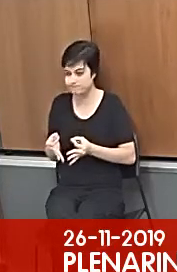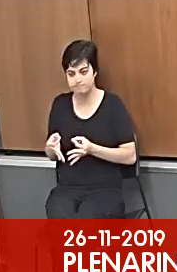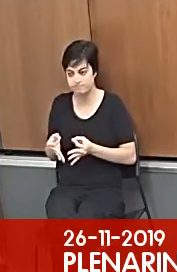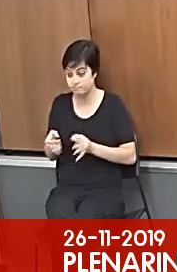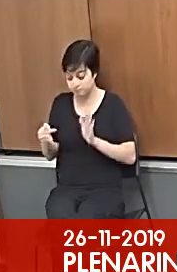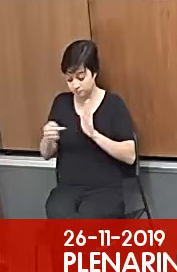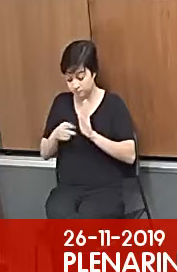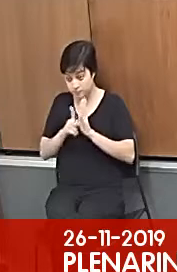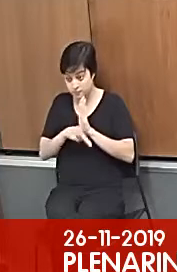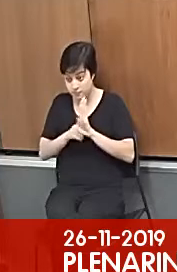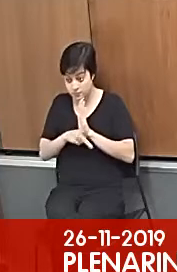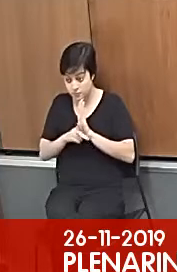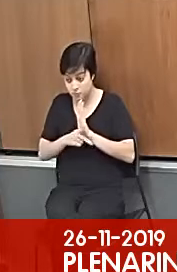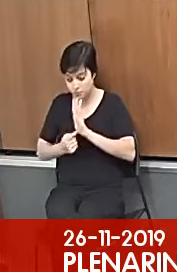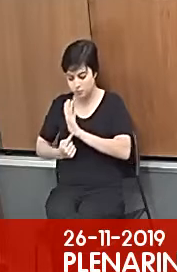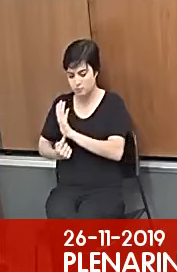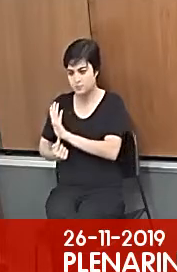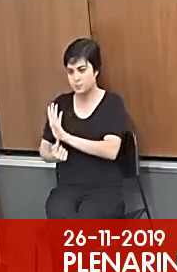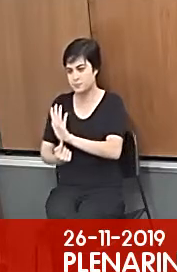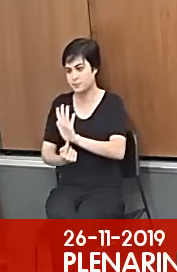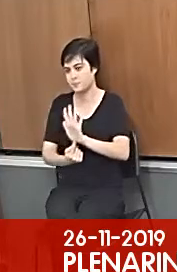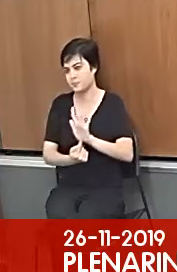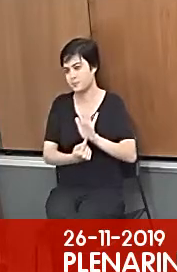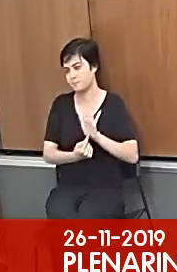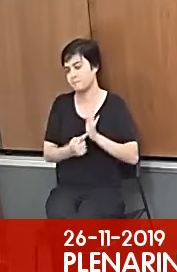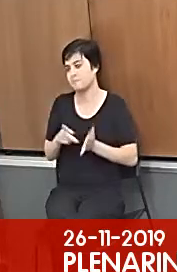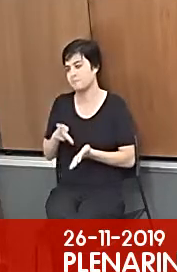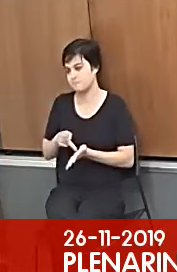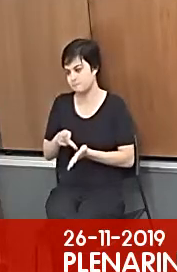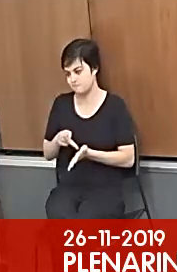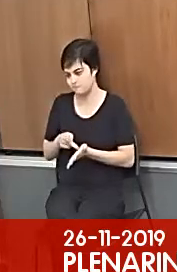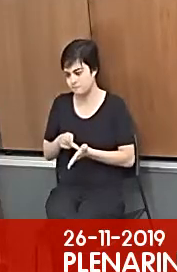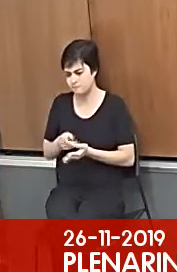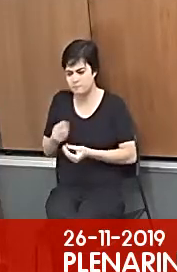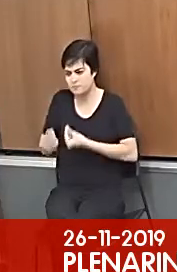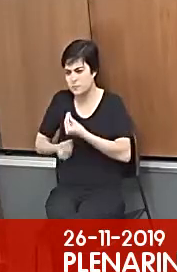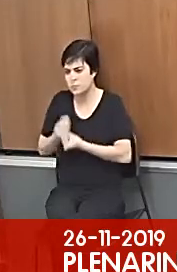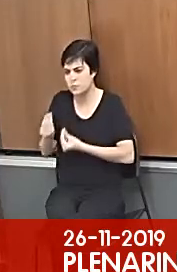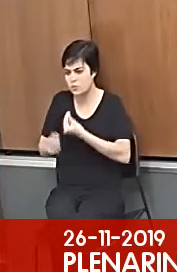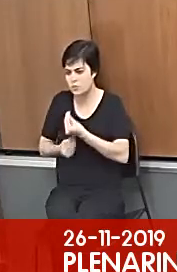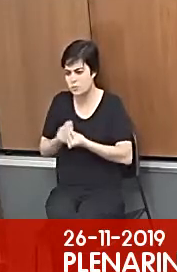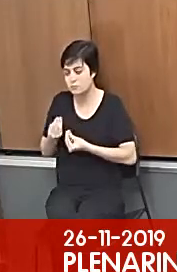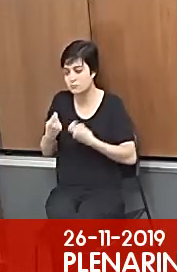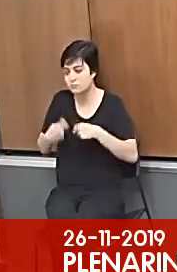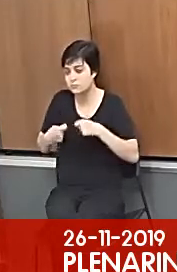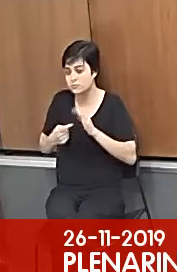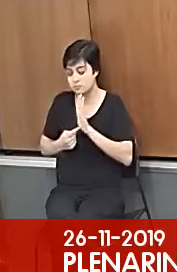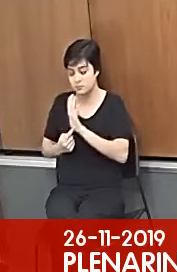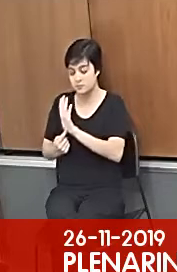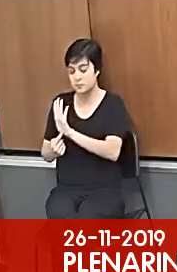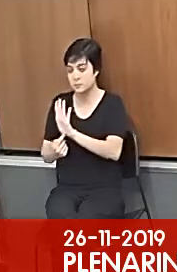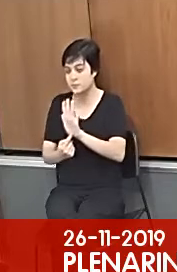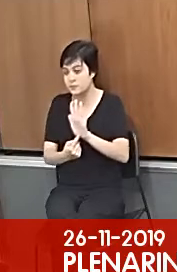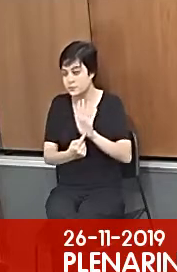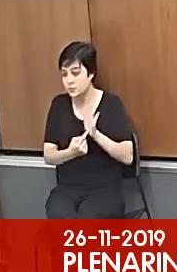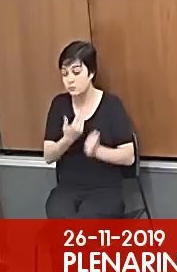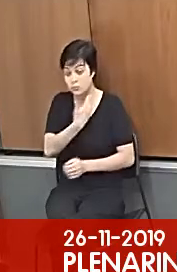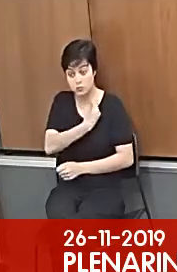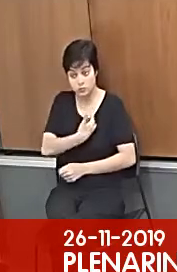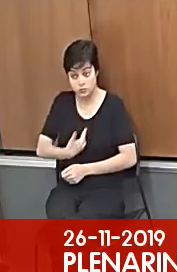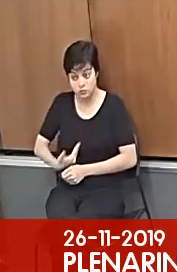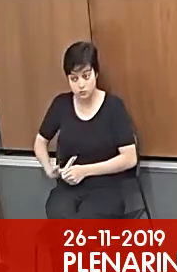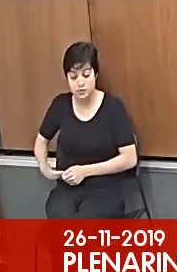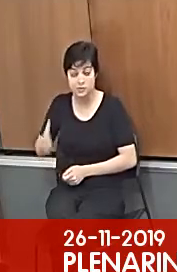que esse projeto seja viabilizado. Para que ele seja viabilizado, É necessário que o Estado compreenda,